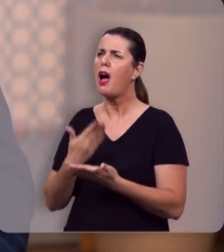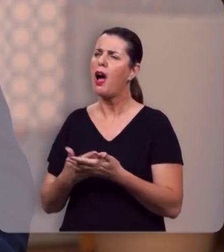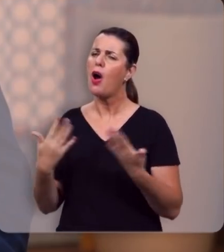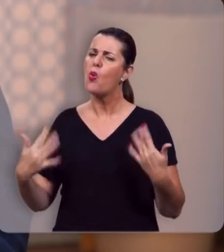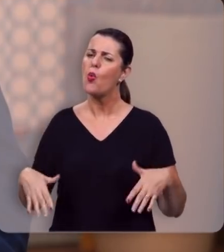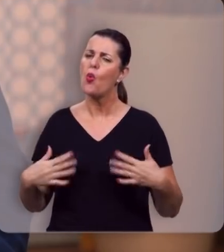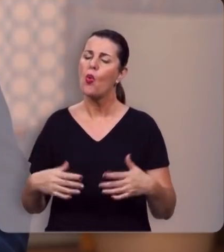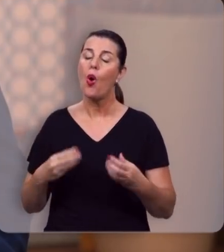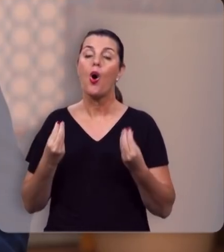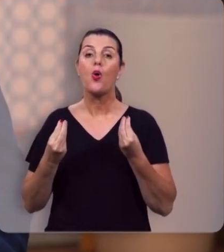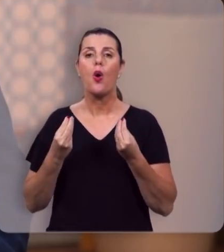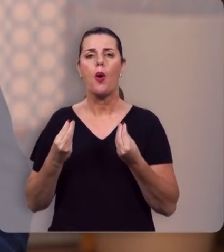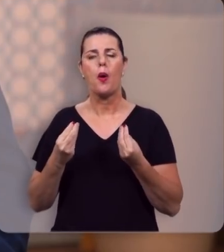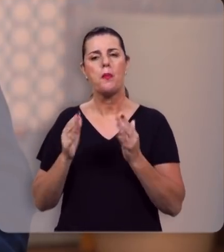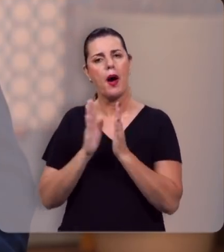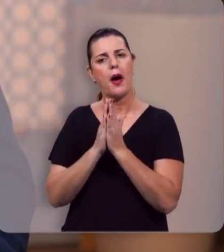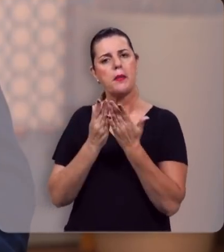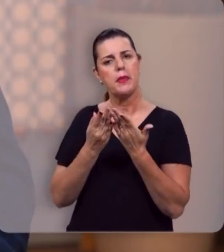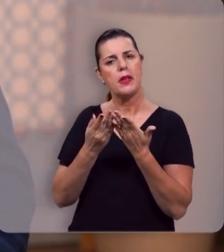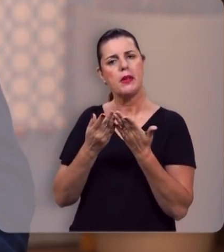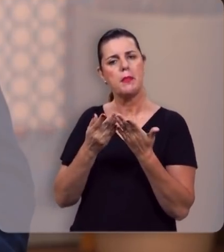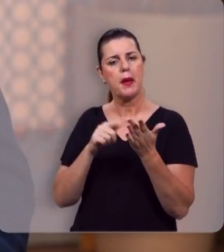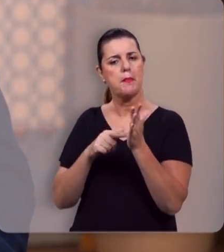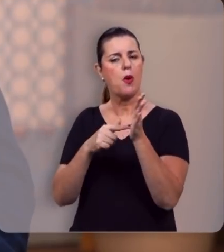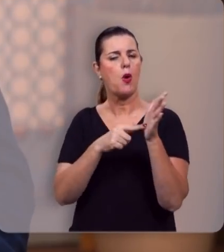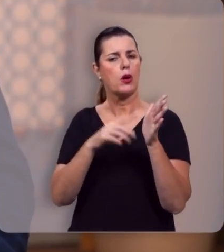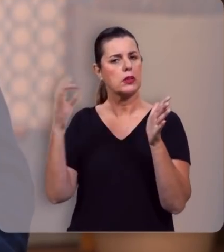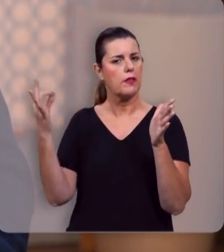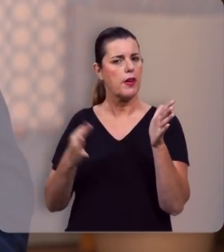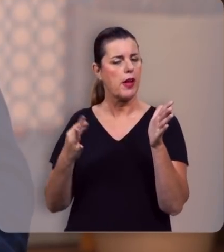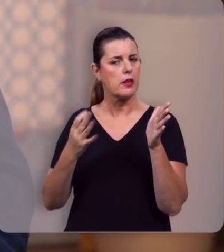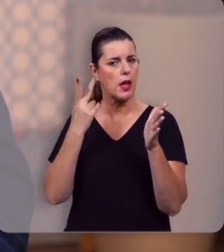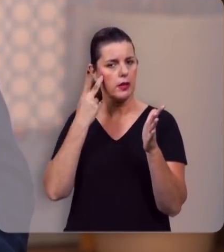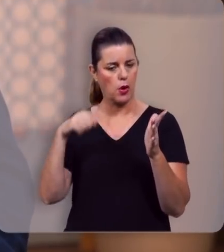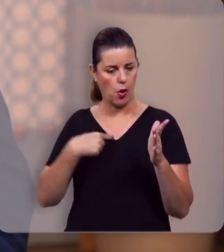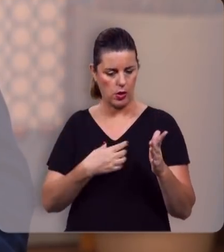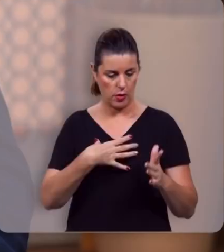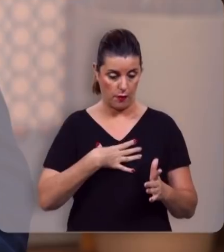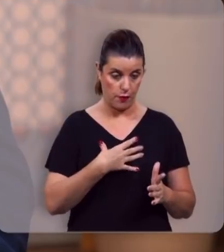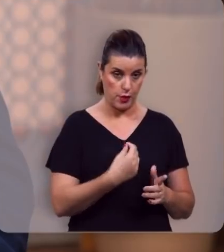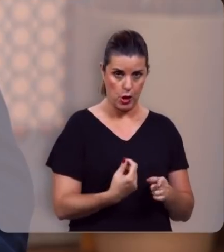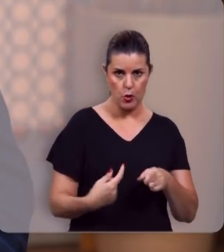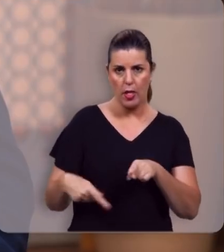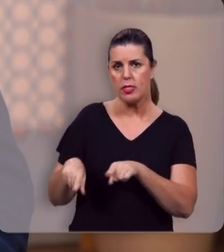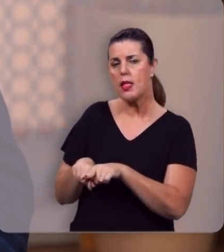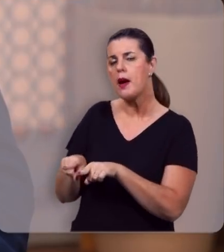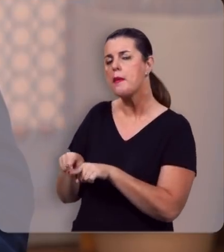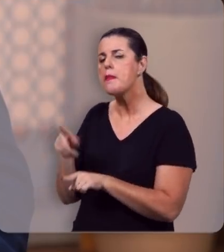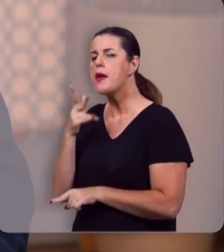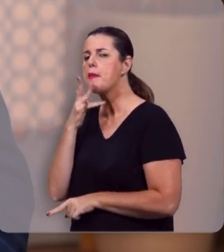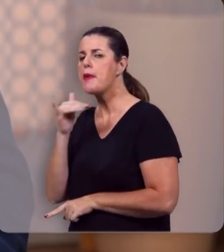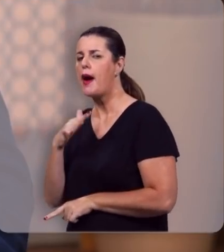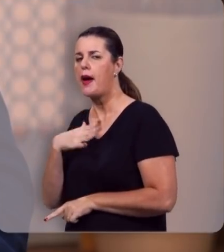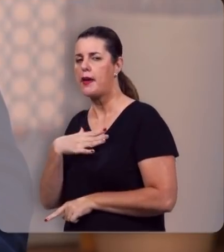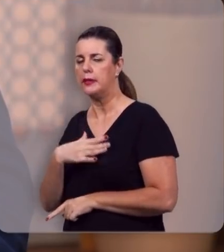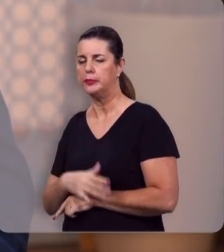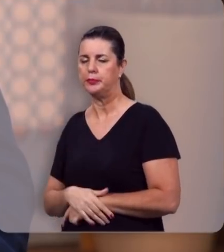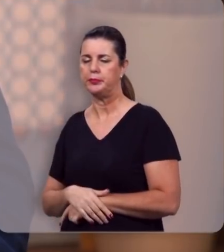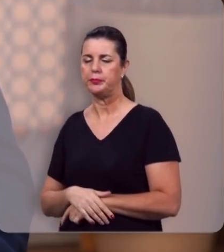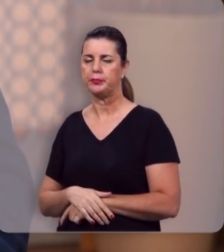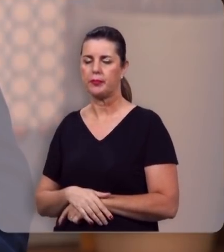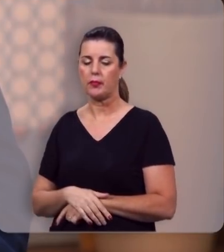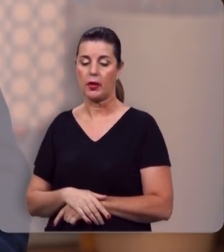Bíblia providencia de fato uma atitude para nós, tanto como filhos, como na nossa postura de